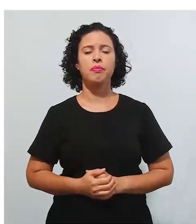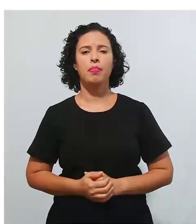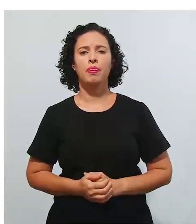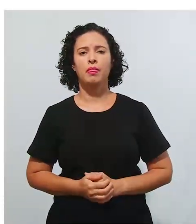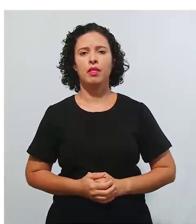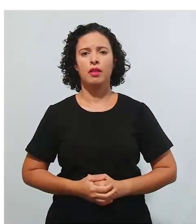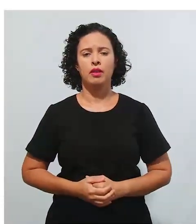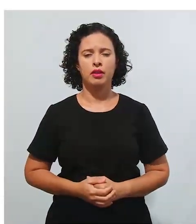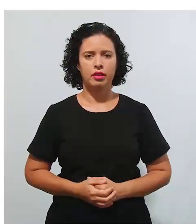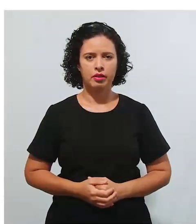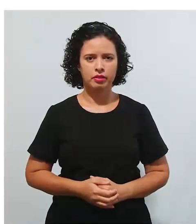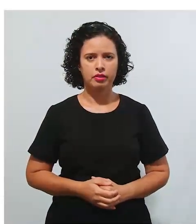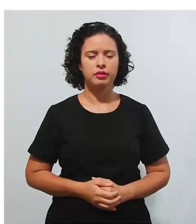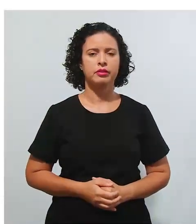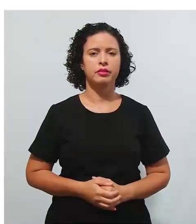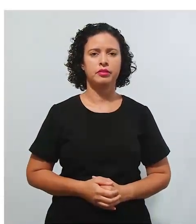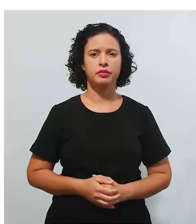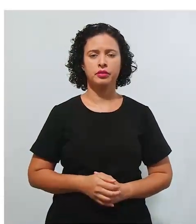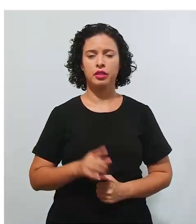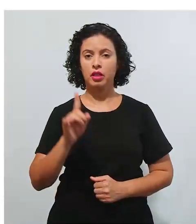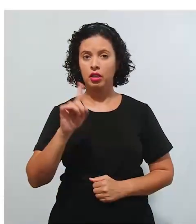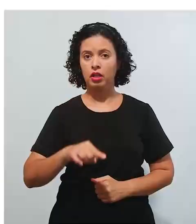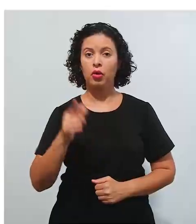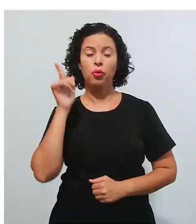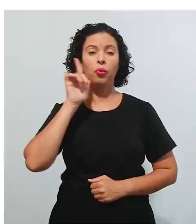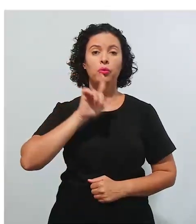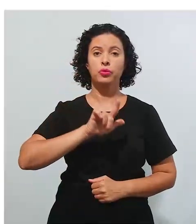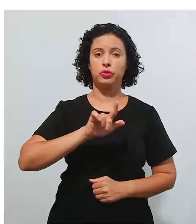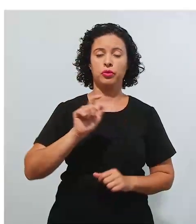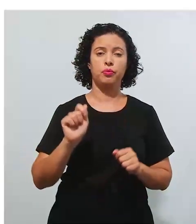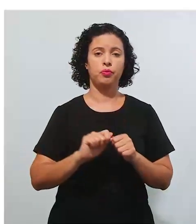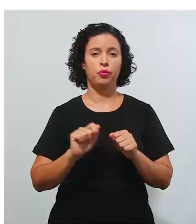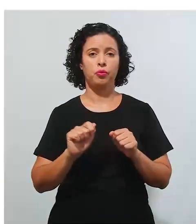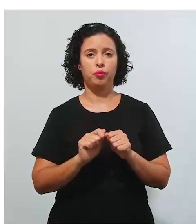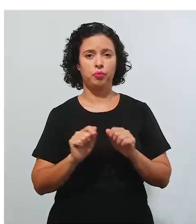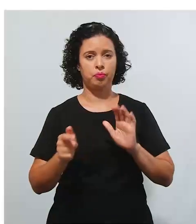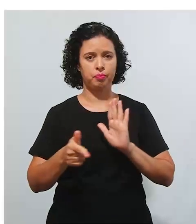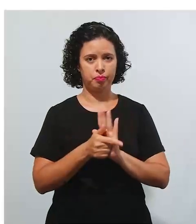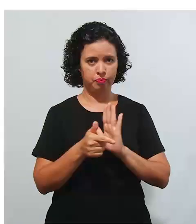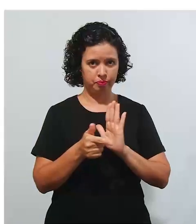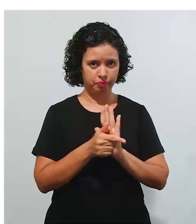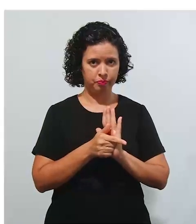capaz e competente para cumprir esse papel.